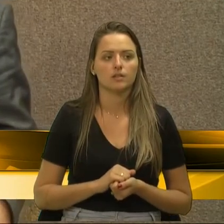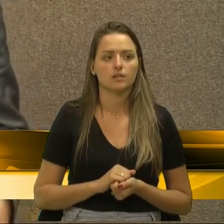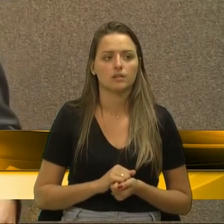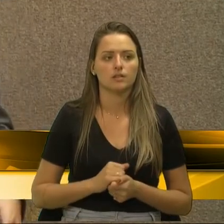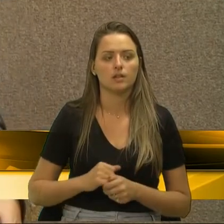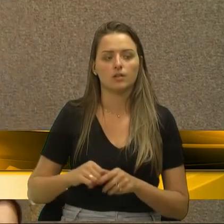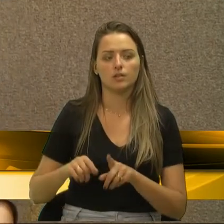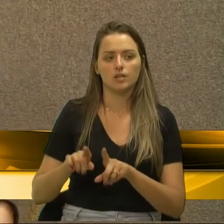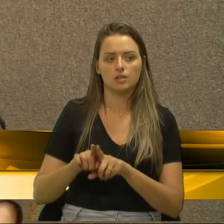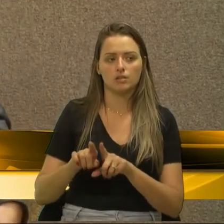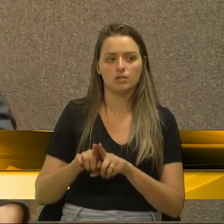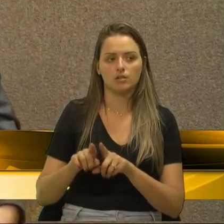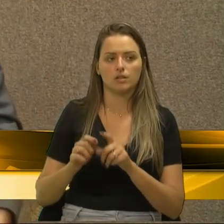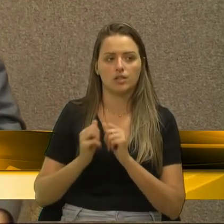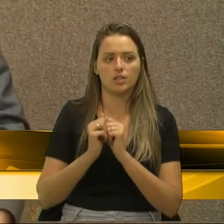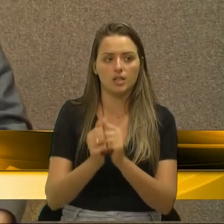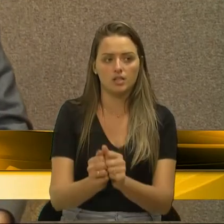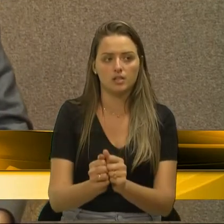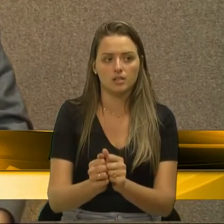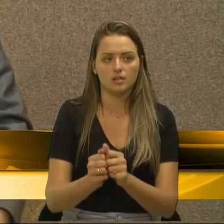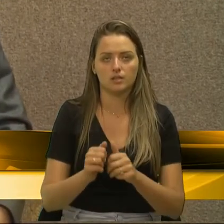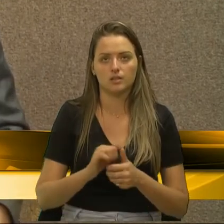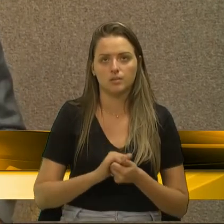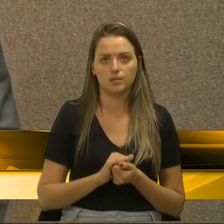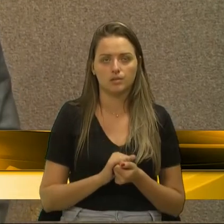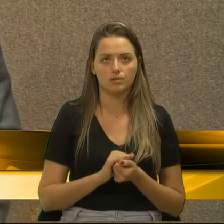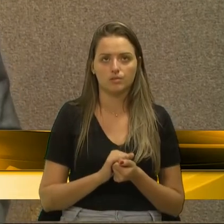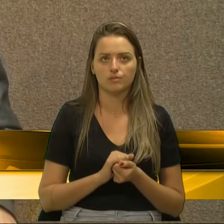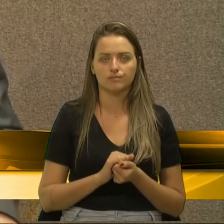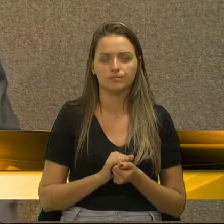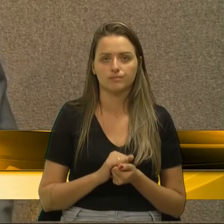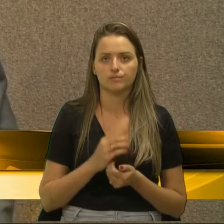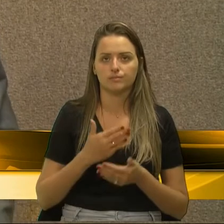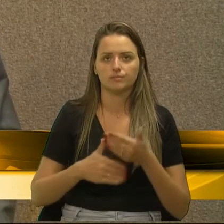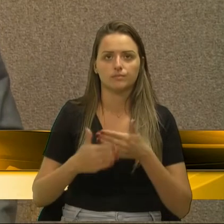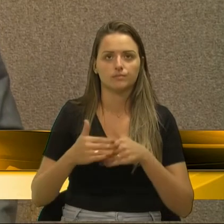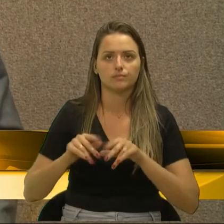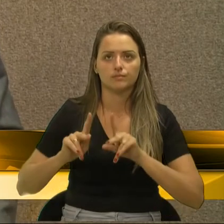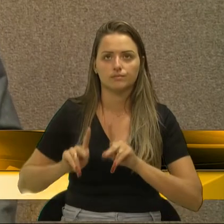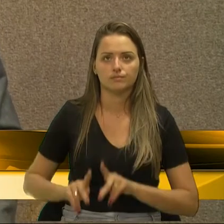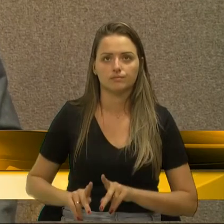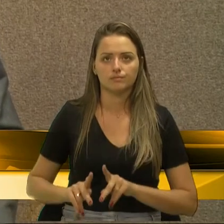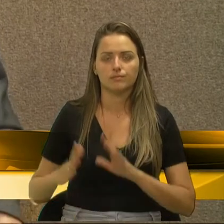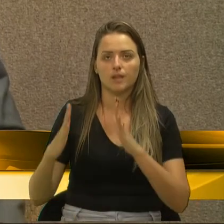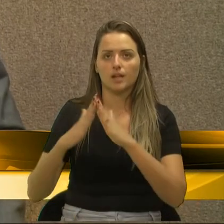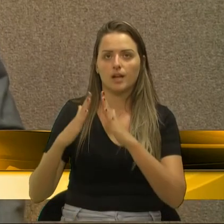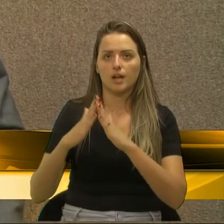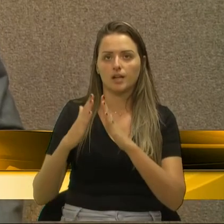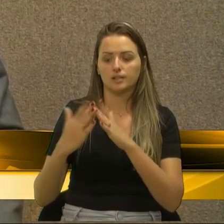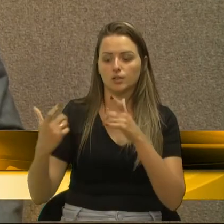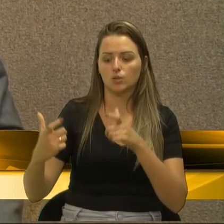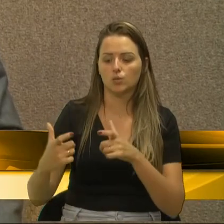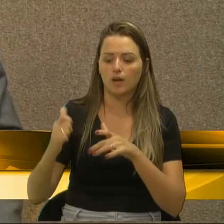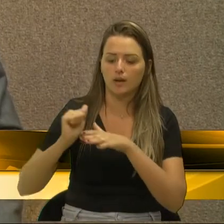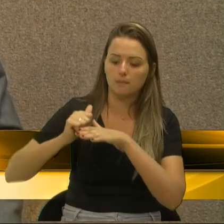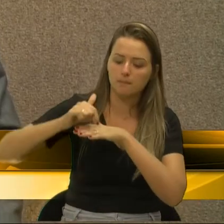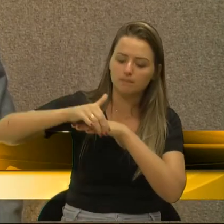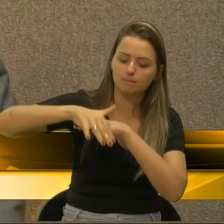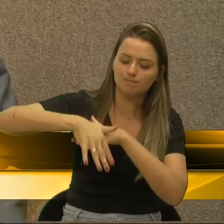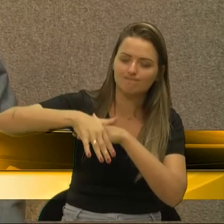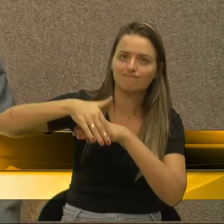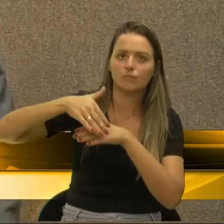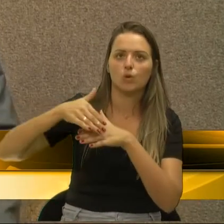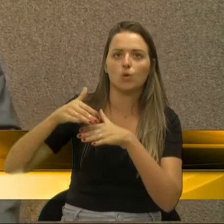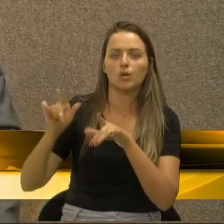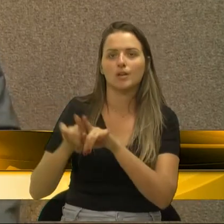não foi uma escolha das pessoas estarem residindo em lugares íngremes, em lugares